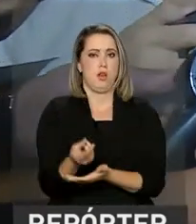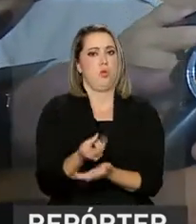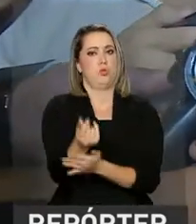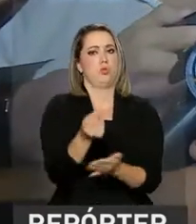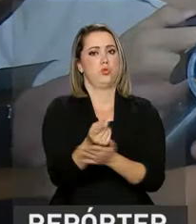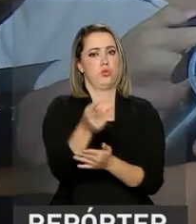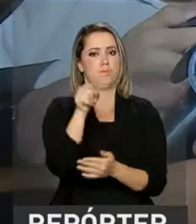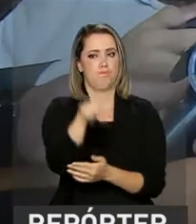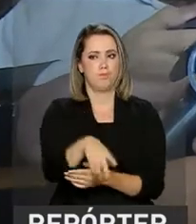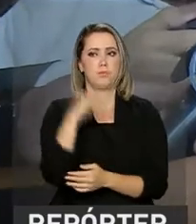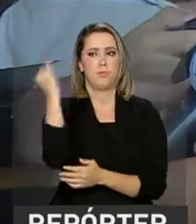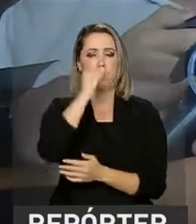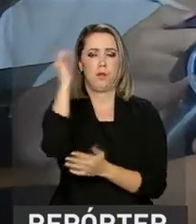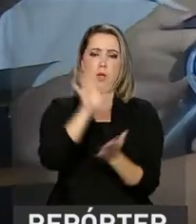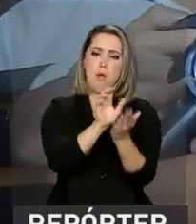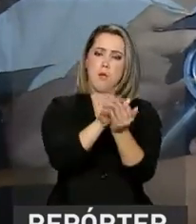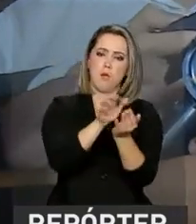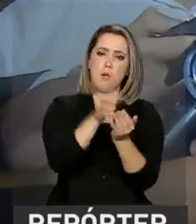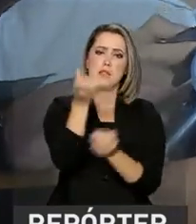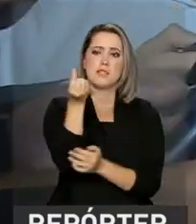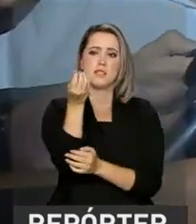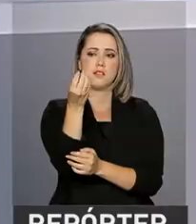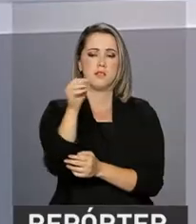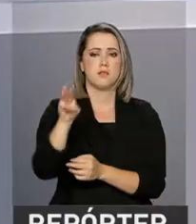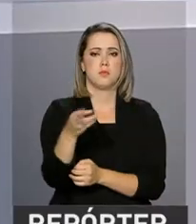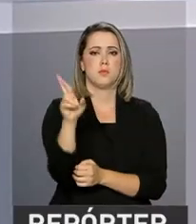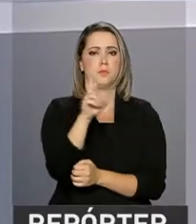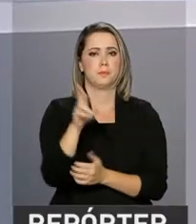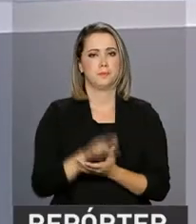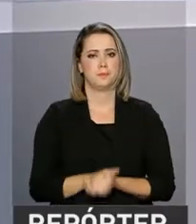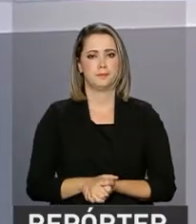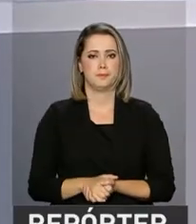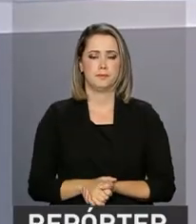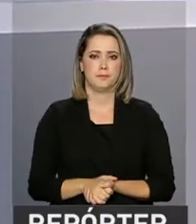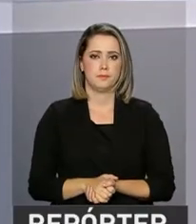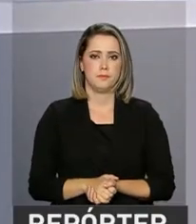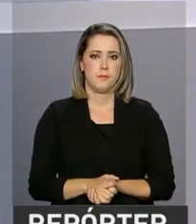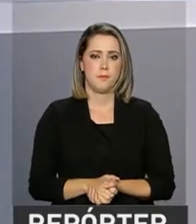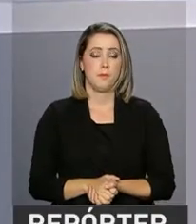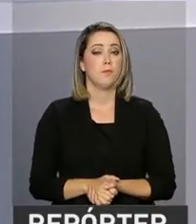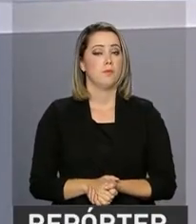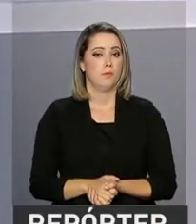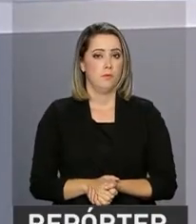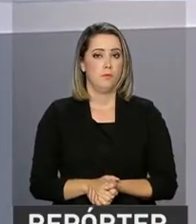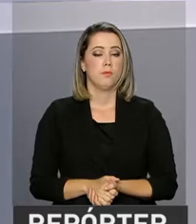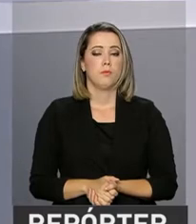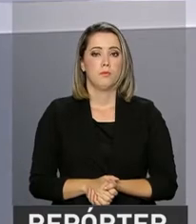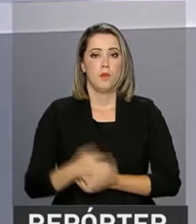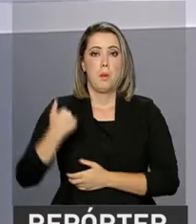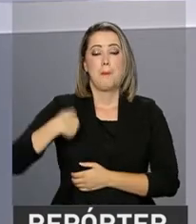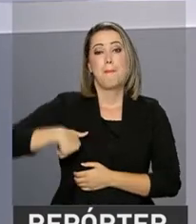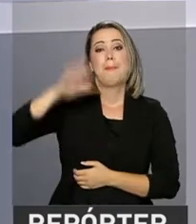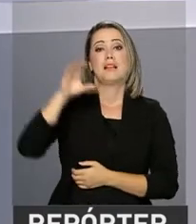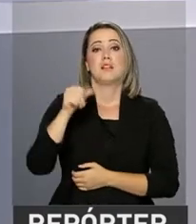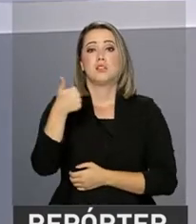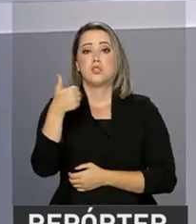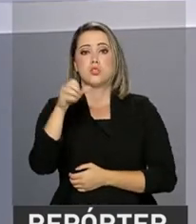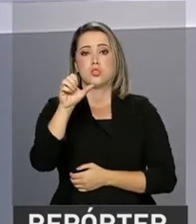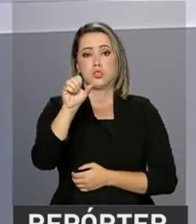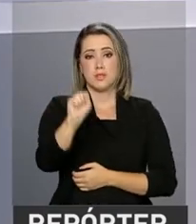para ter o amor 600 milhões de reais mais de 180 atletas olímpicos e paralímpicos